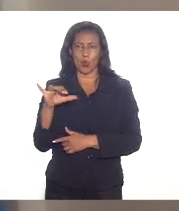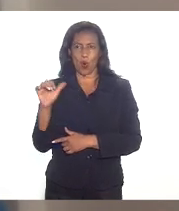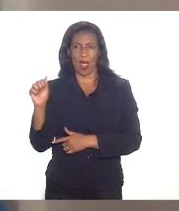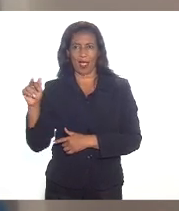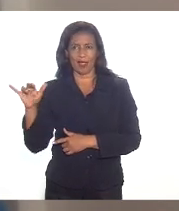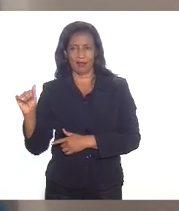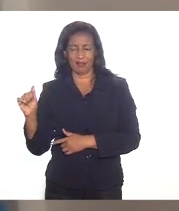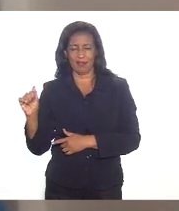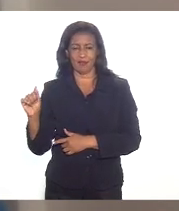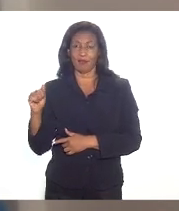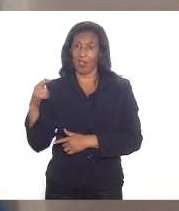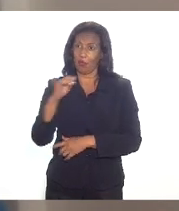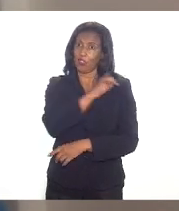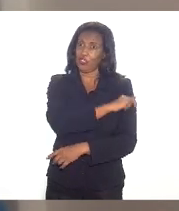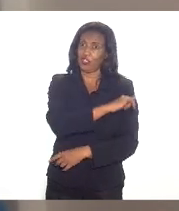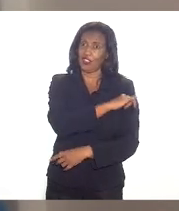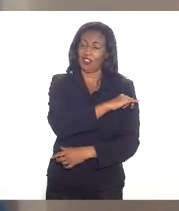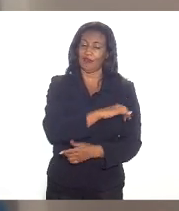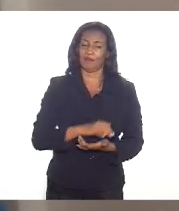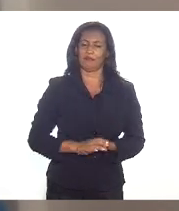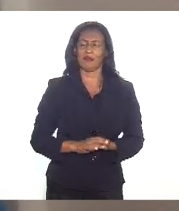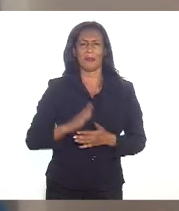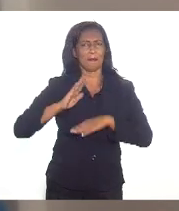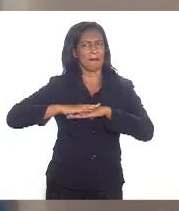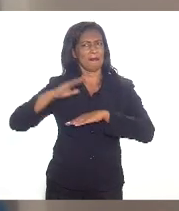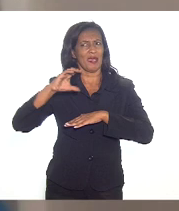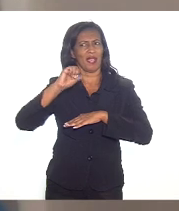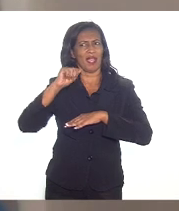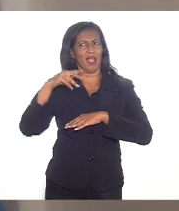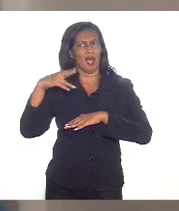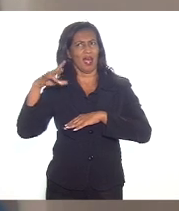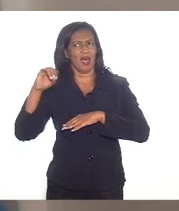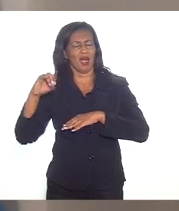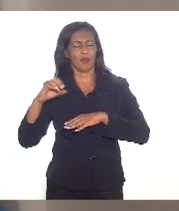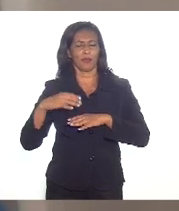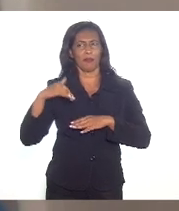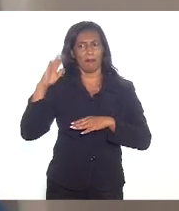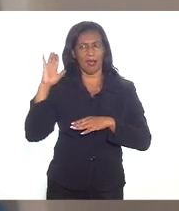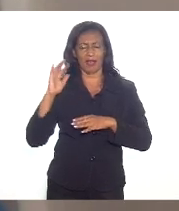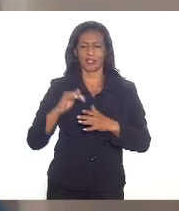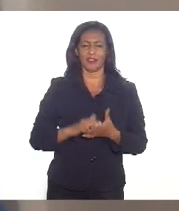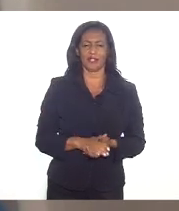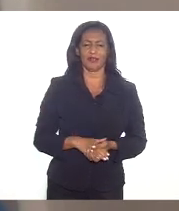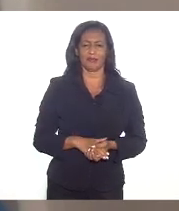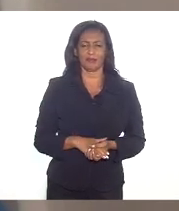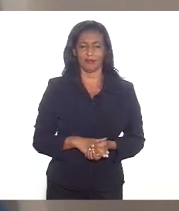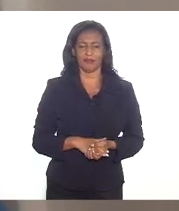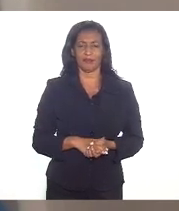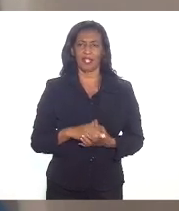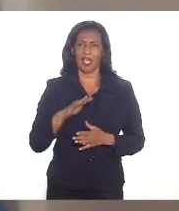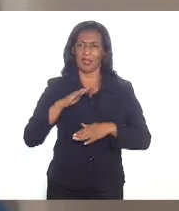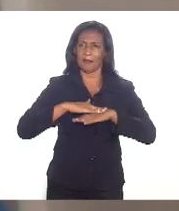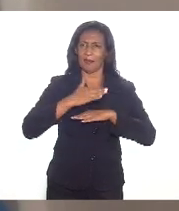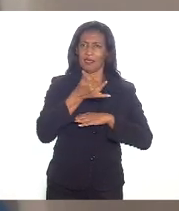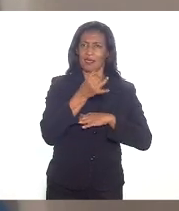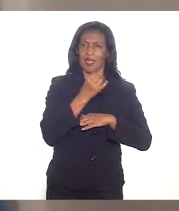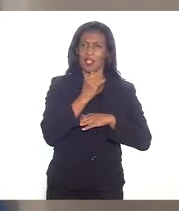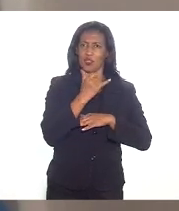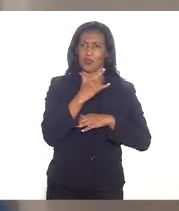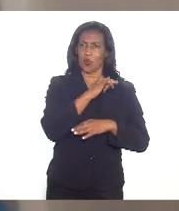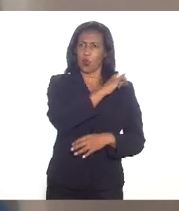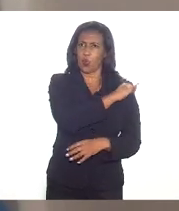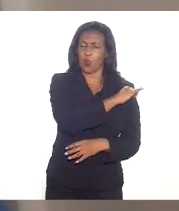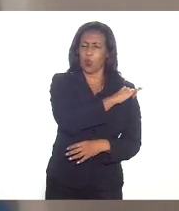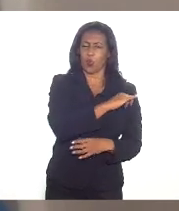é a cidade do Rio de Janeiro. Mais do que Campos, tem em torno de 9 mil e aqui tem um pouco mais de 10 mil. Né? Esperamos